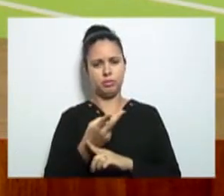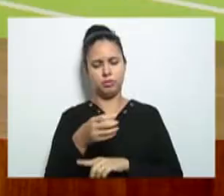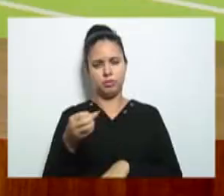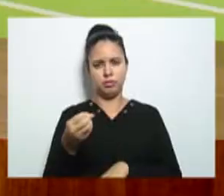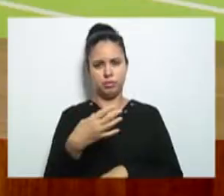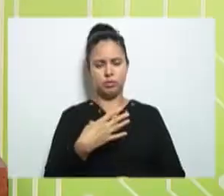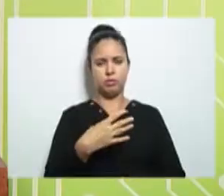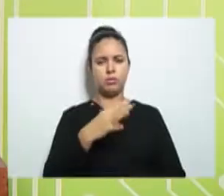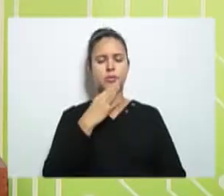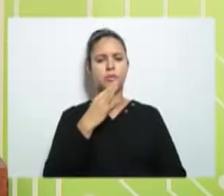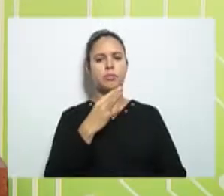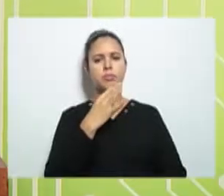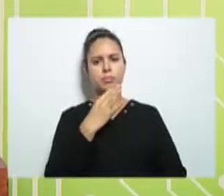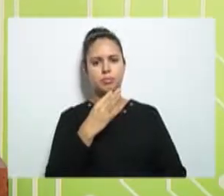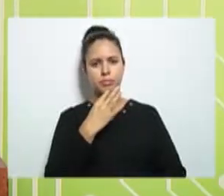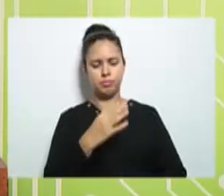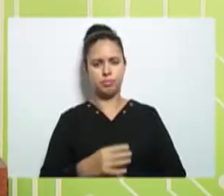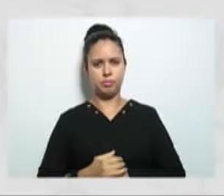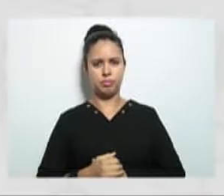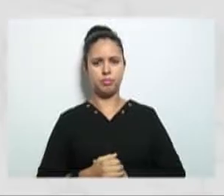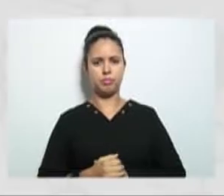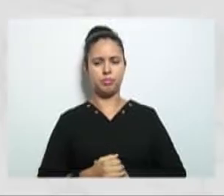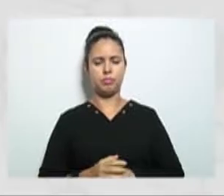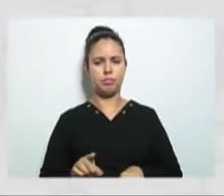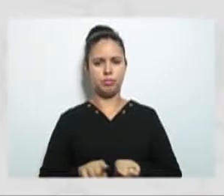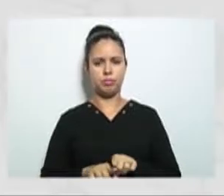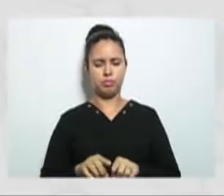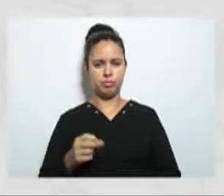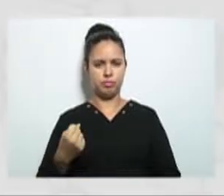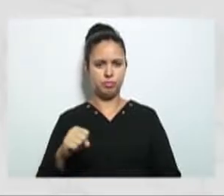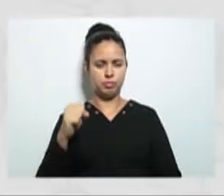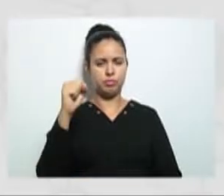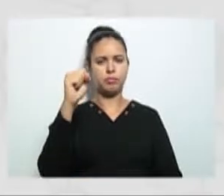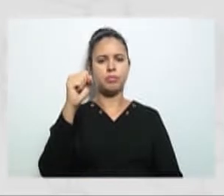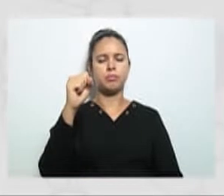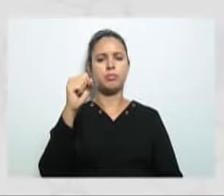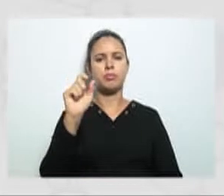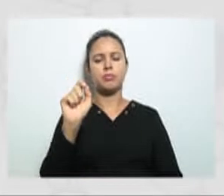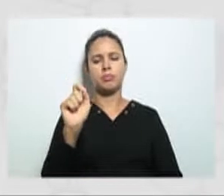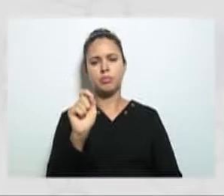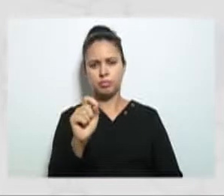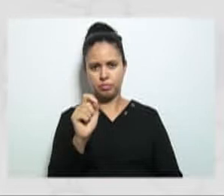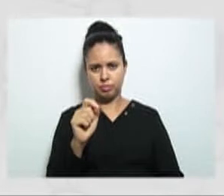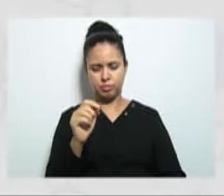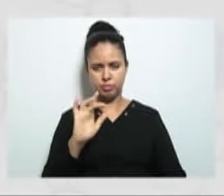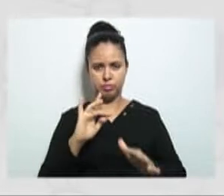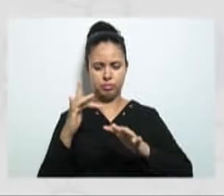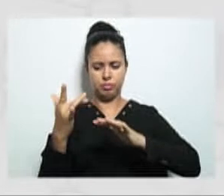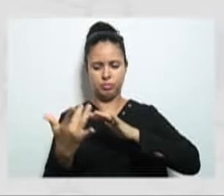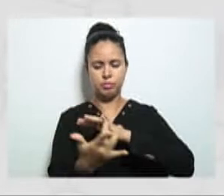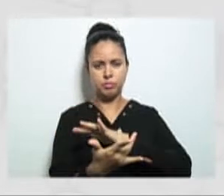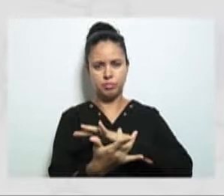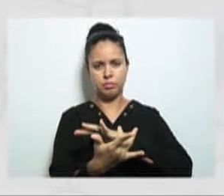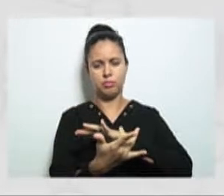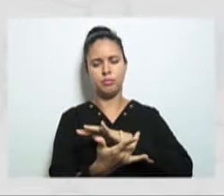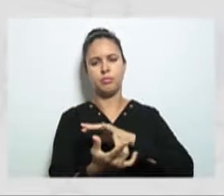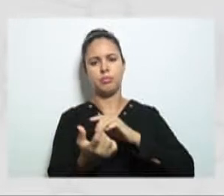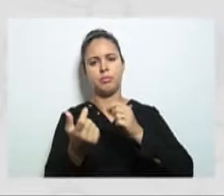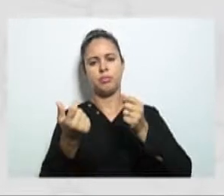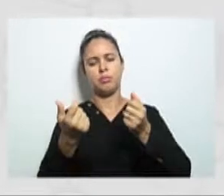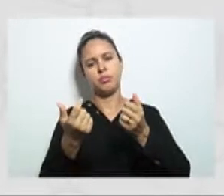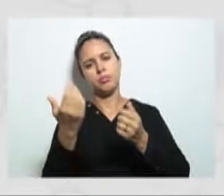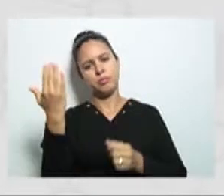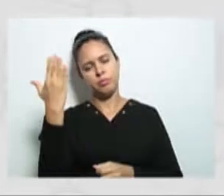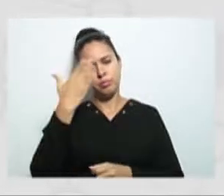né? Isso, e aí, gente, ó, o sucesso das redes sociais prova que o virtual pode ser mais eficaz que